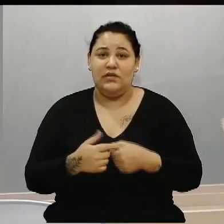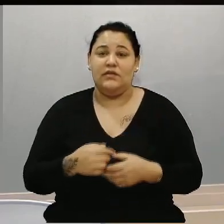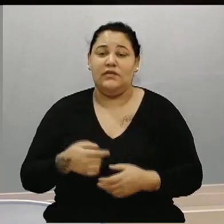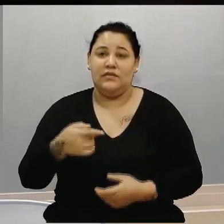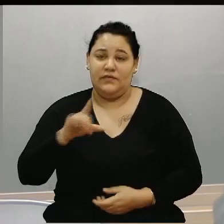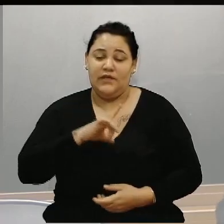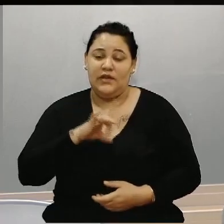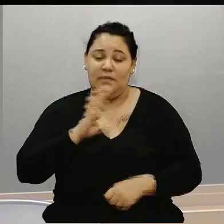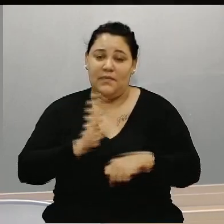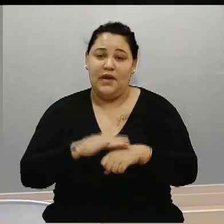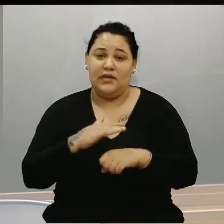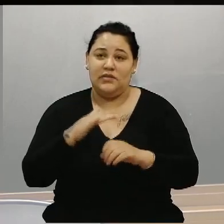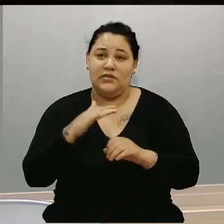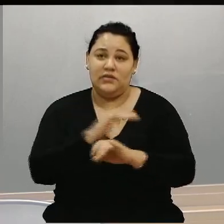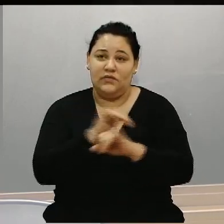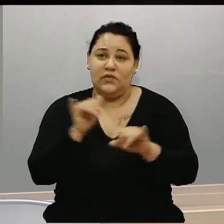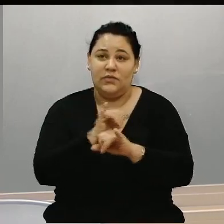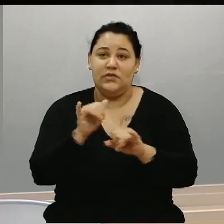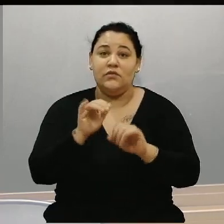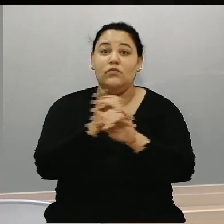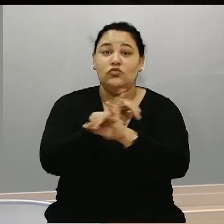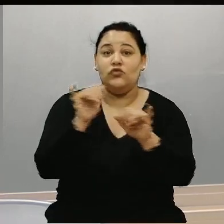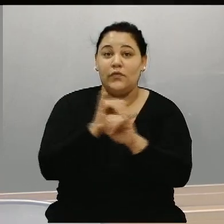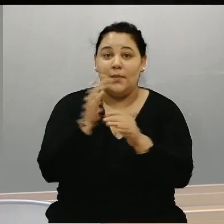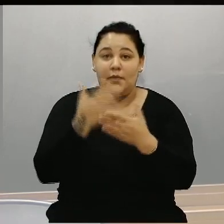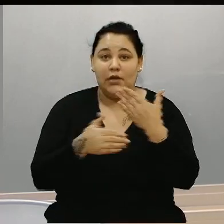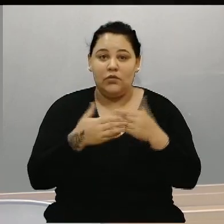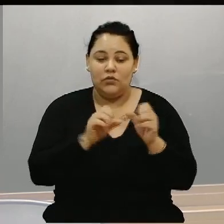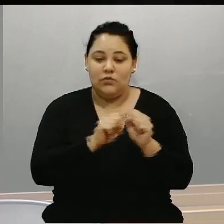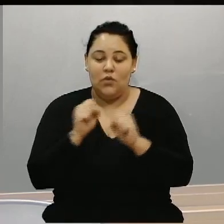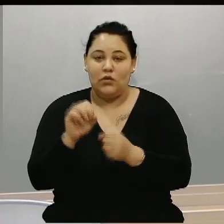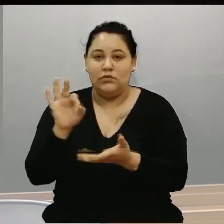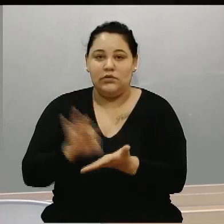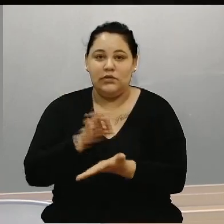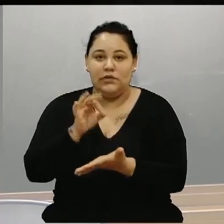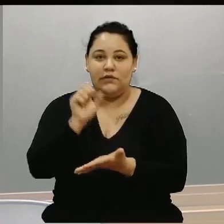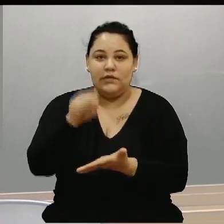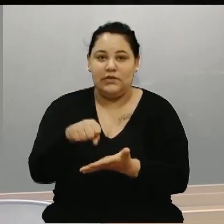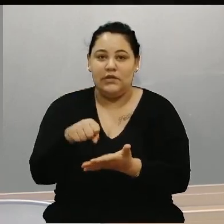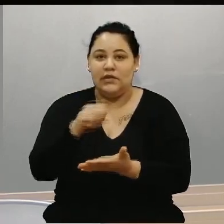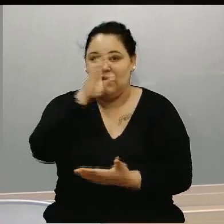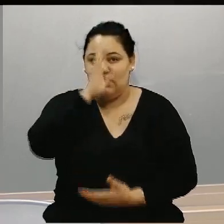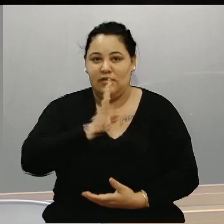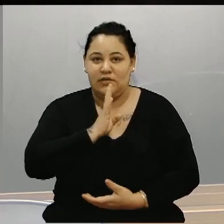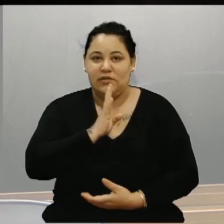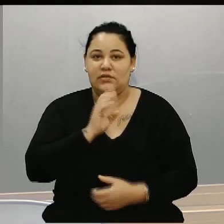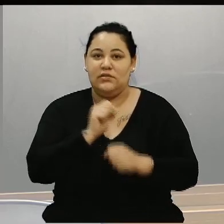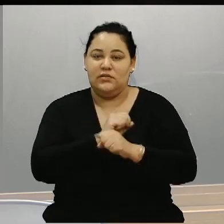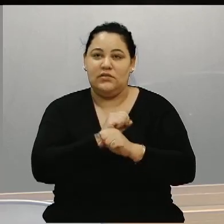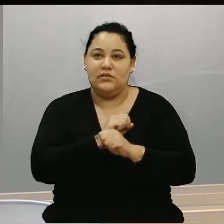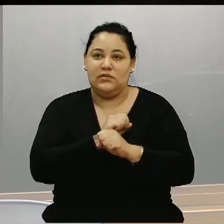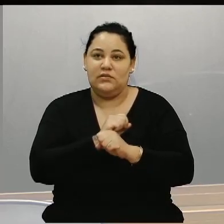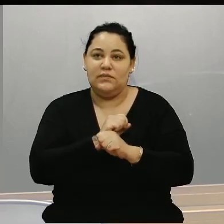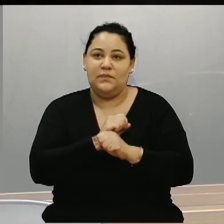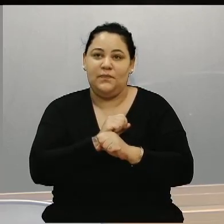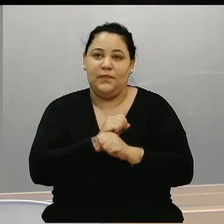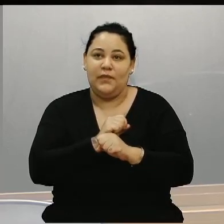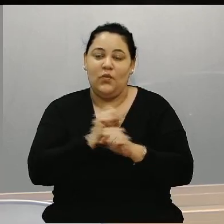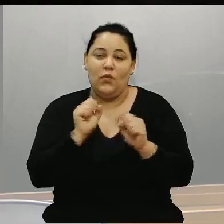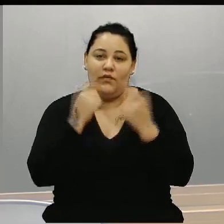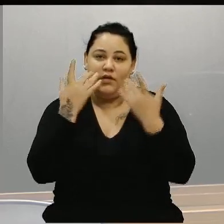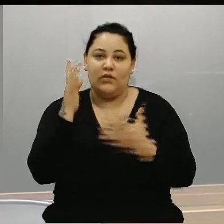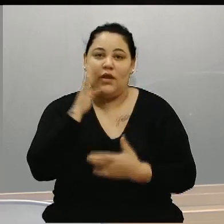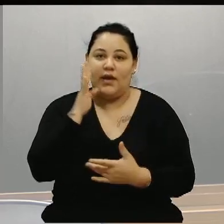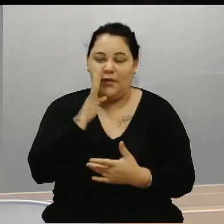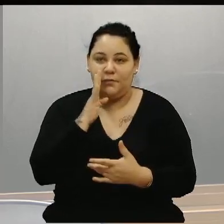mais informações, vamos divulgar para que todos possam se inscrever, vai ser gratuito, transmitido, então um evento bacana que venha